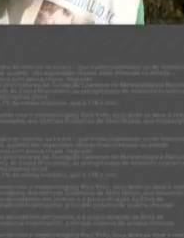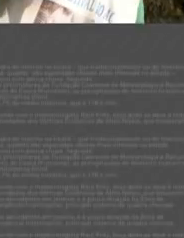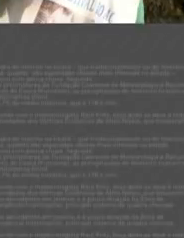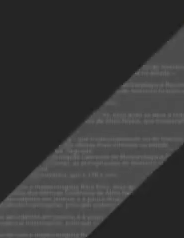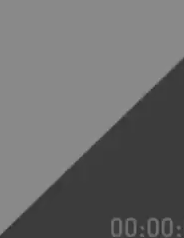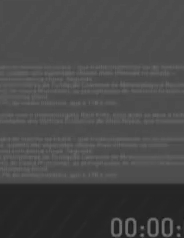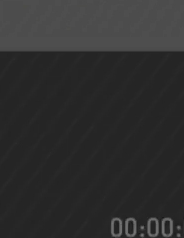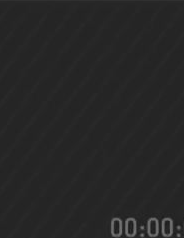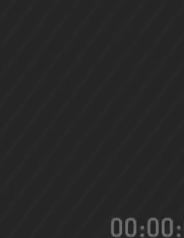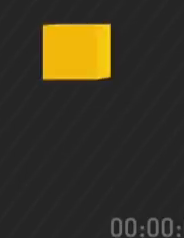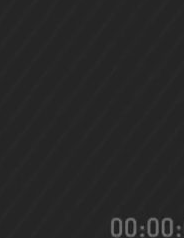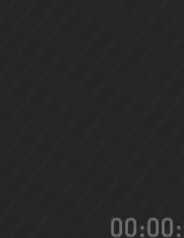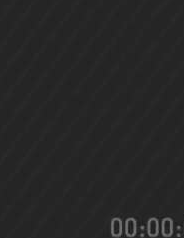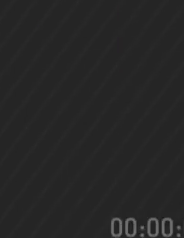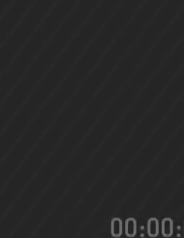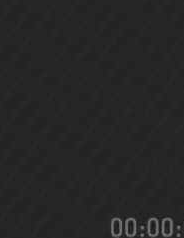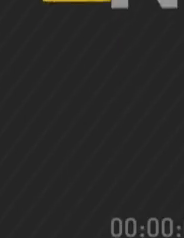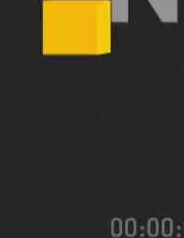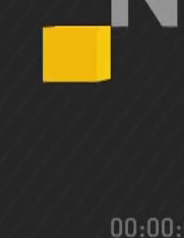ae